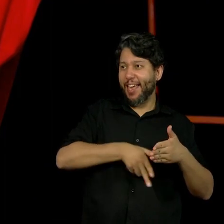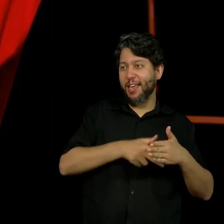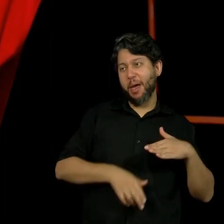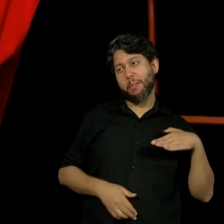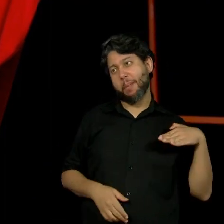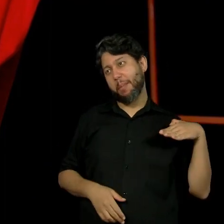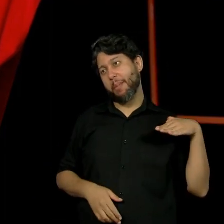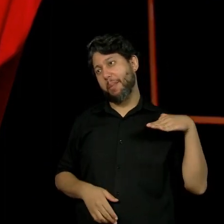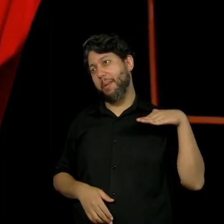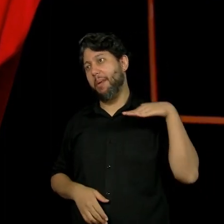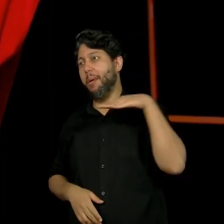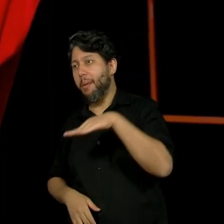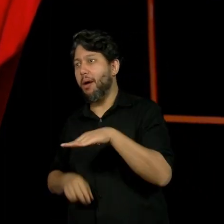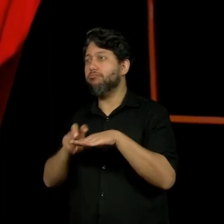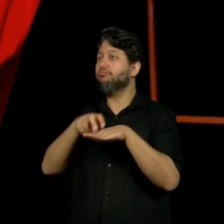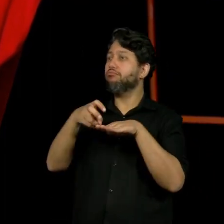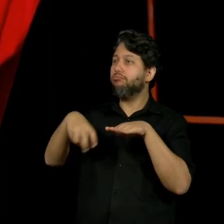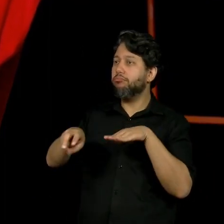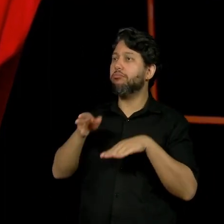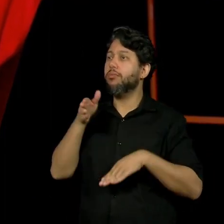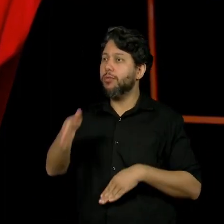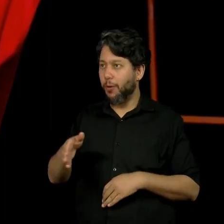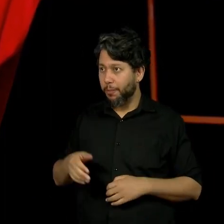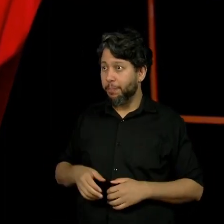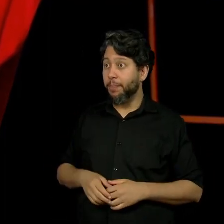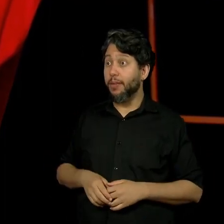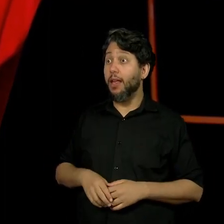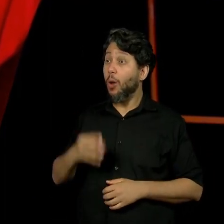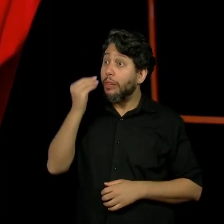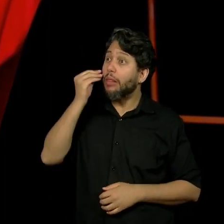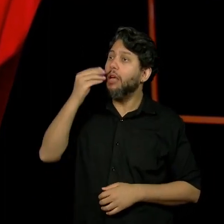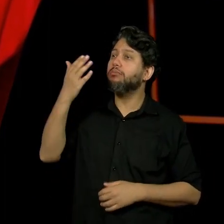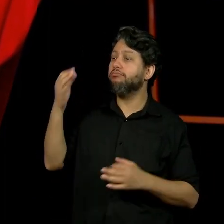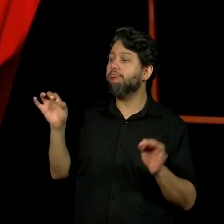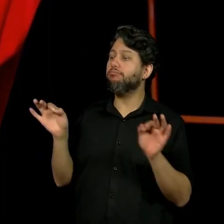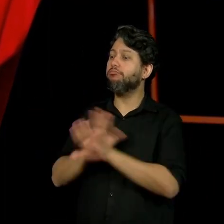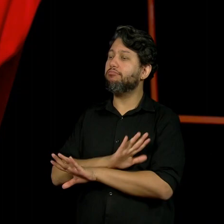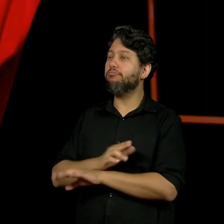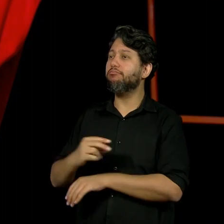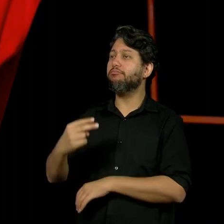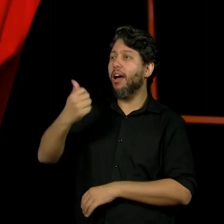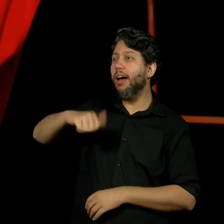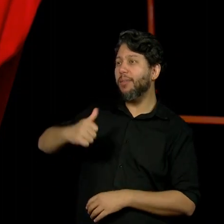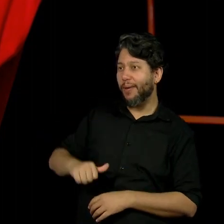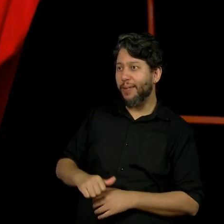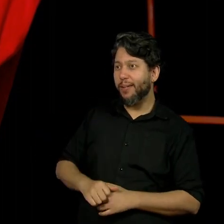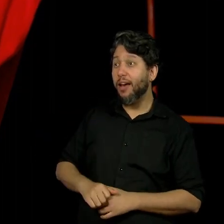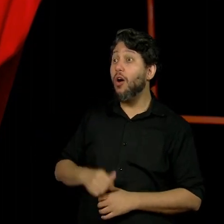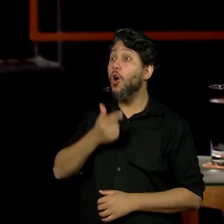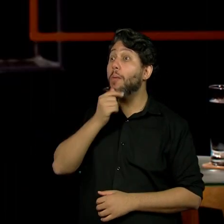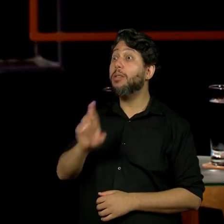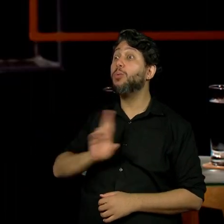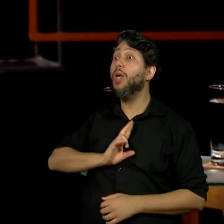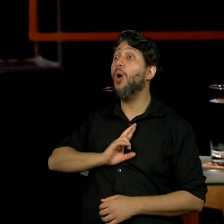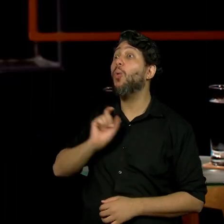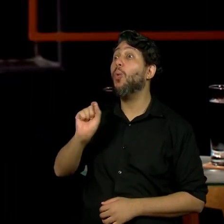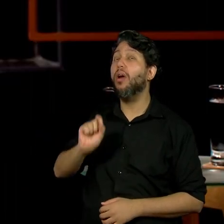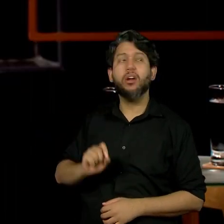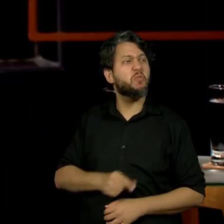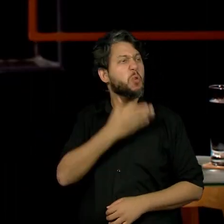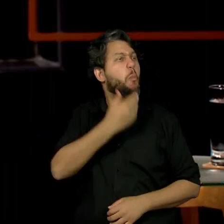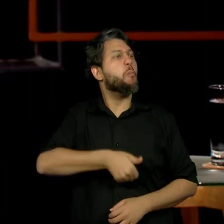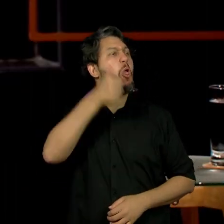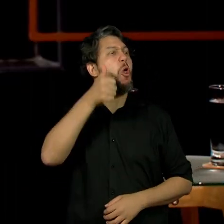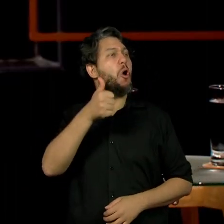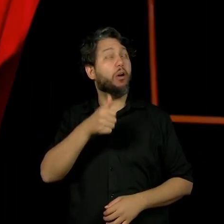tal. Terminei o teste, ele falou assim, você será o melhor locutor da emissora. Falou para mim. Olha Claro. Deus te colocando no lugar